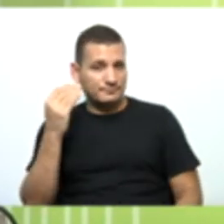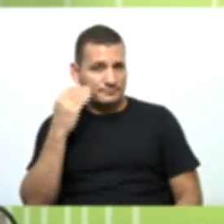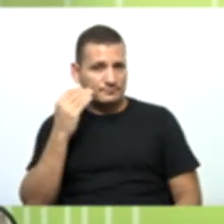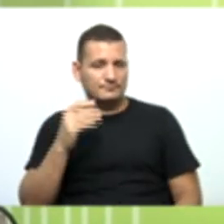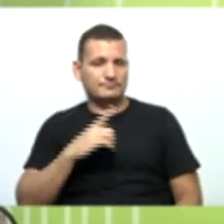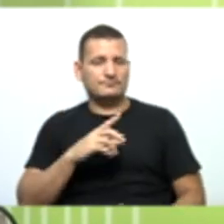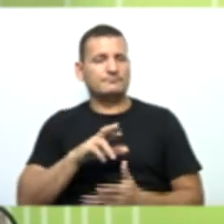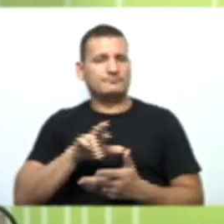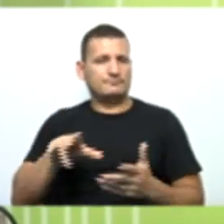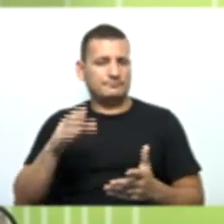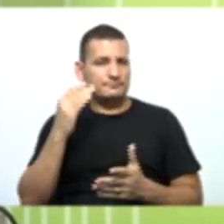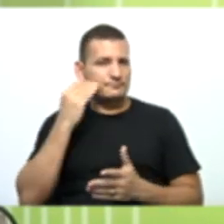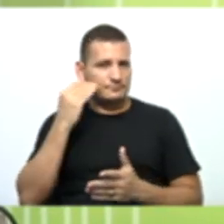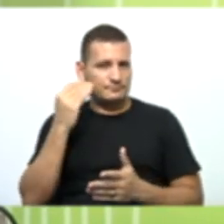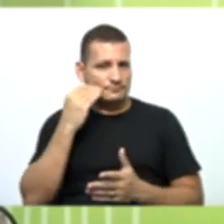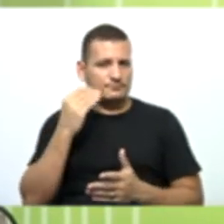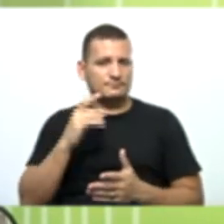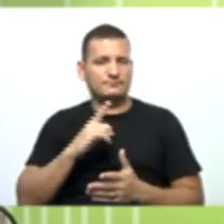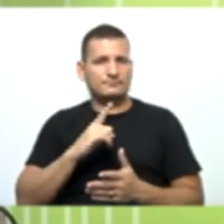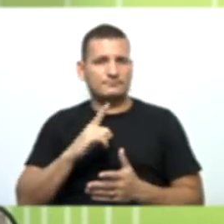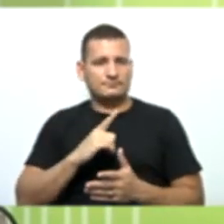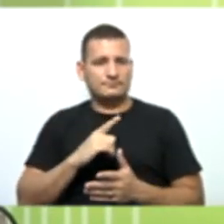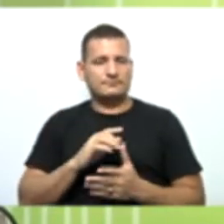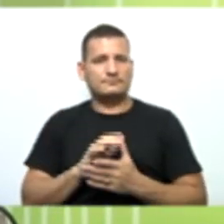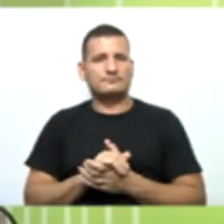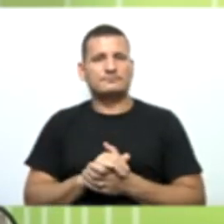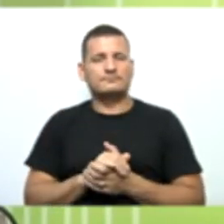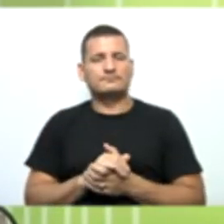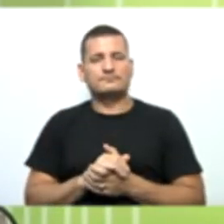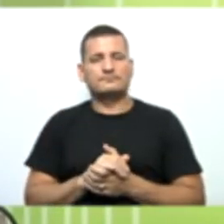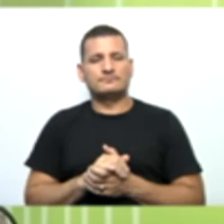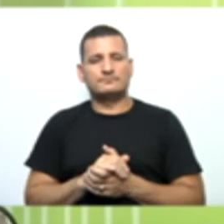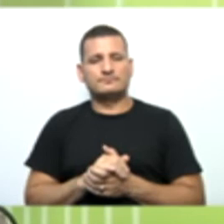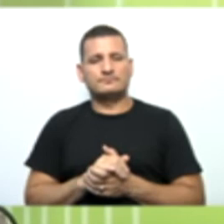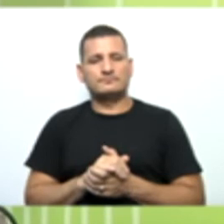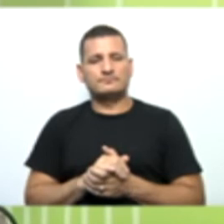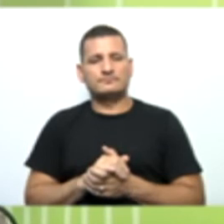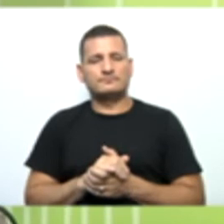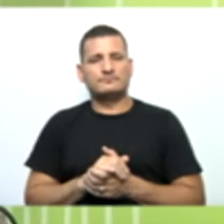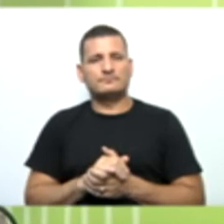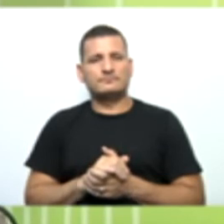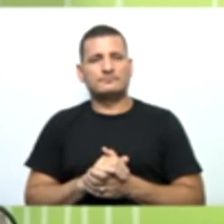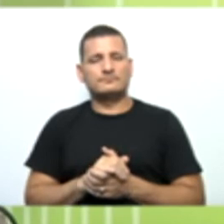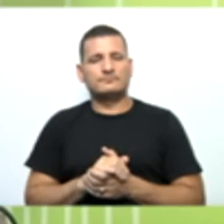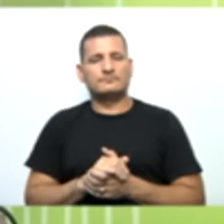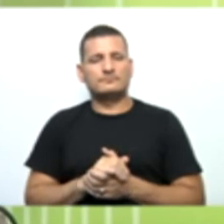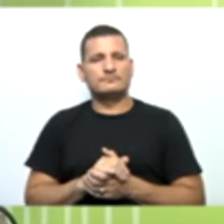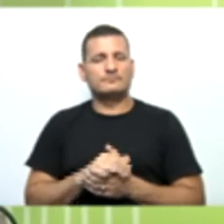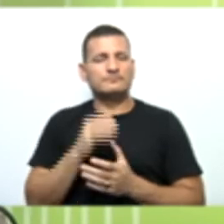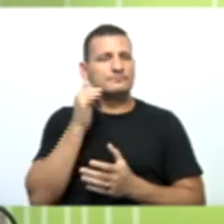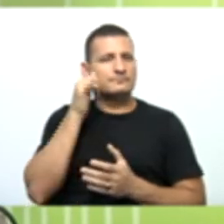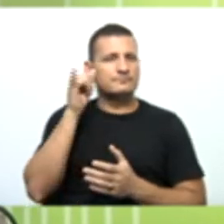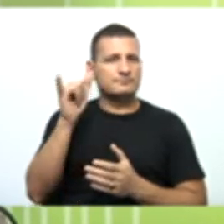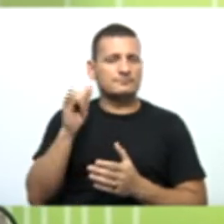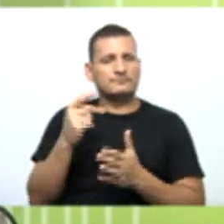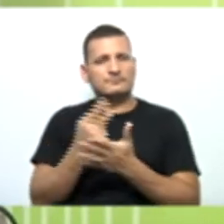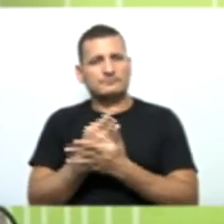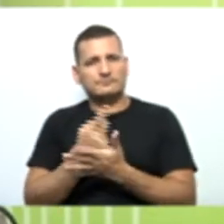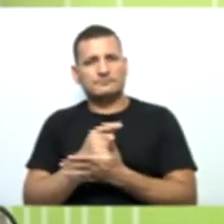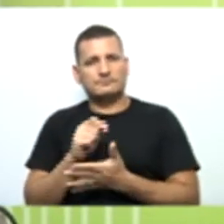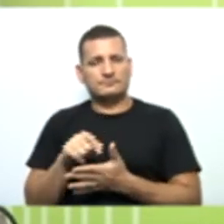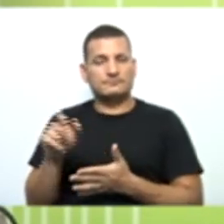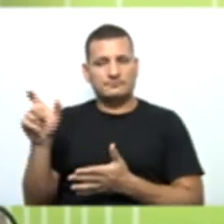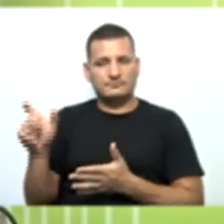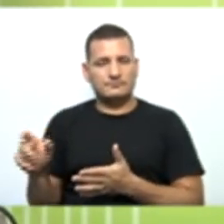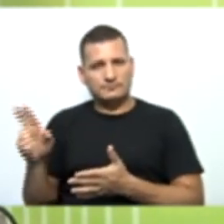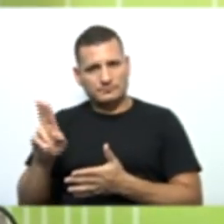várias formas de teste para não ocorrer esse risco, certo? Chegar até o seu usuário, chegar até o seu cliente com